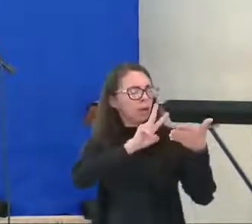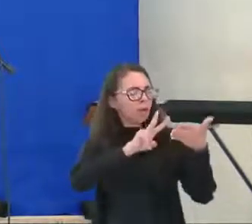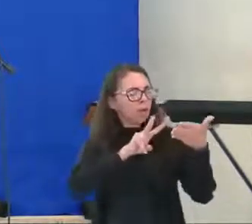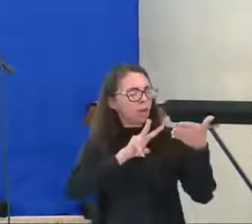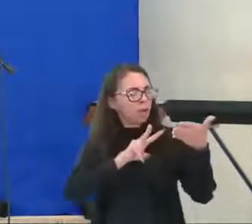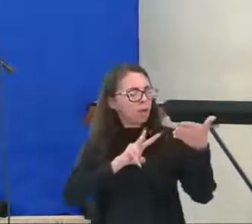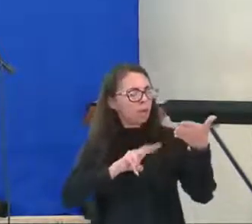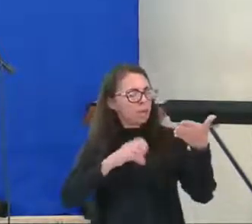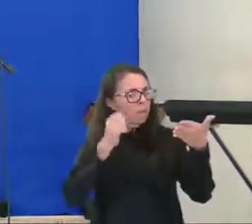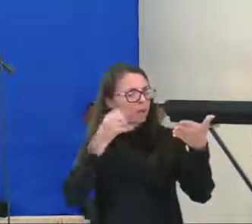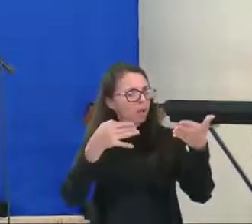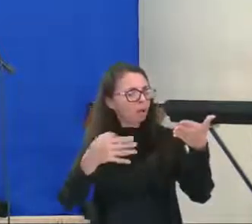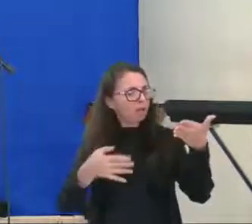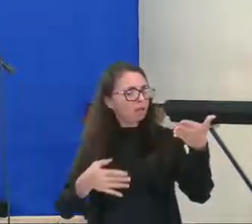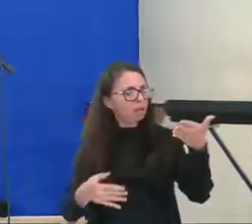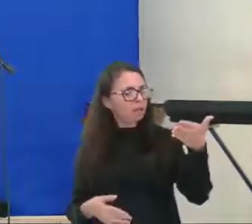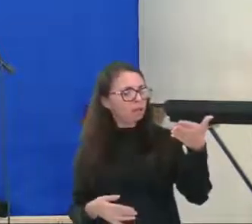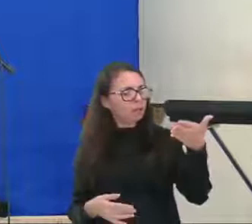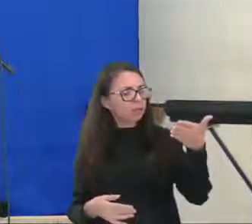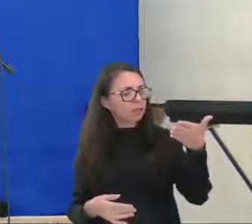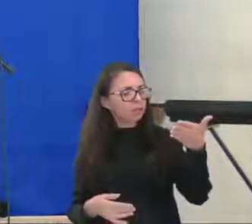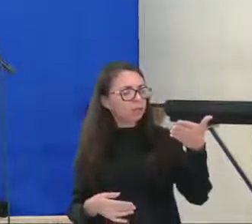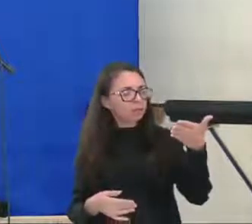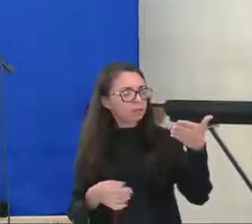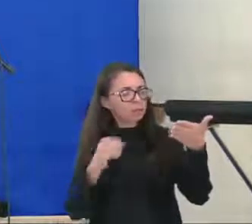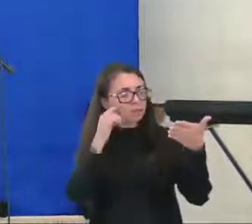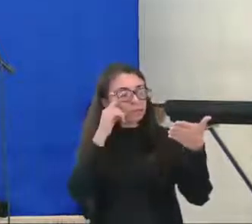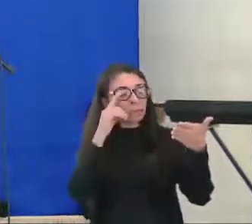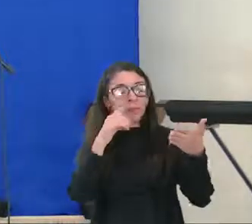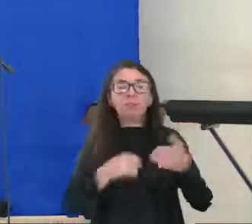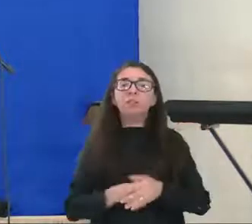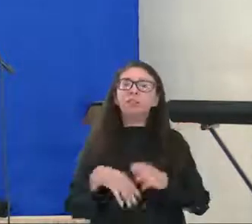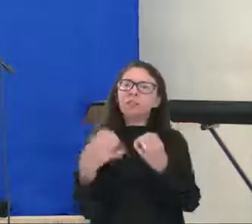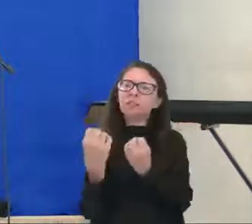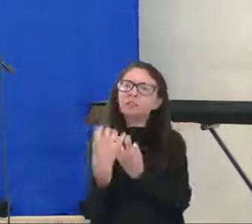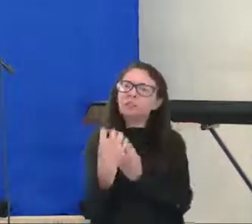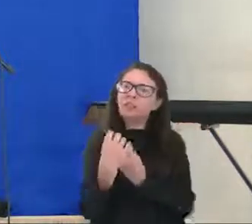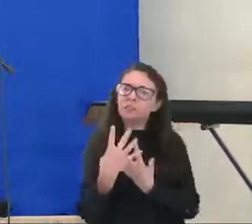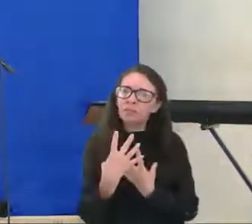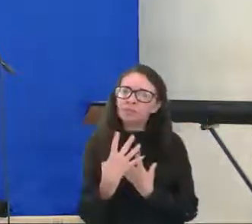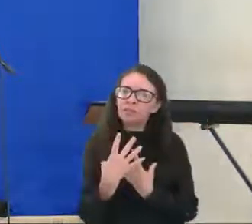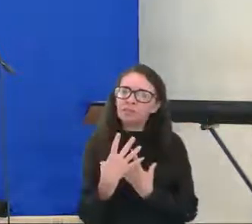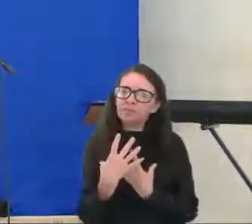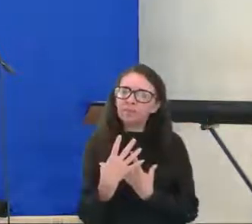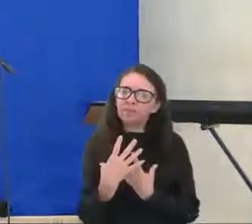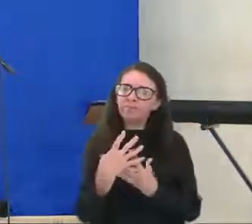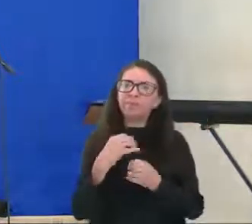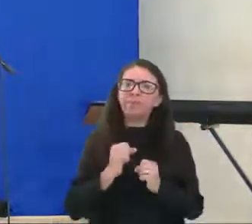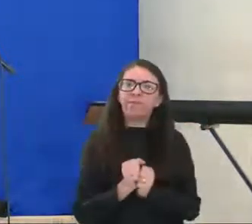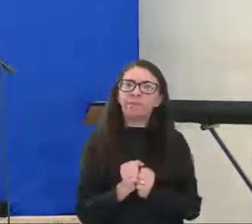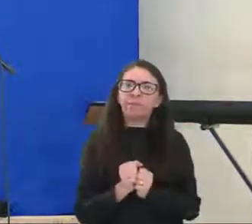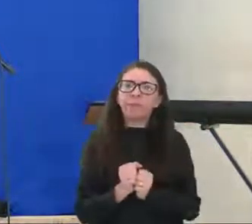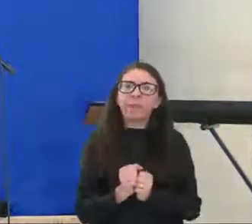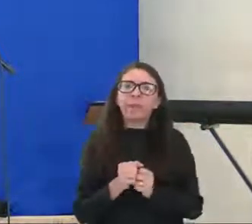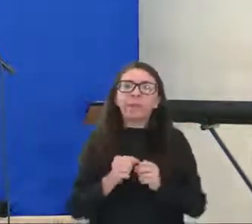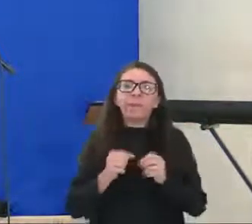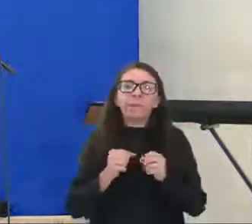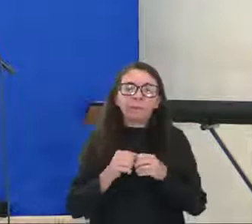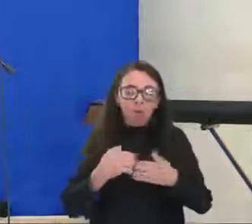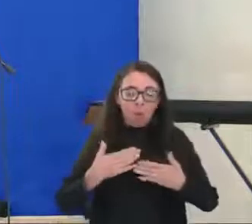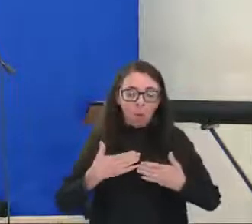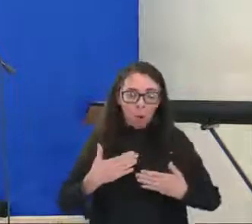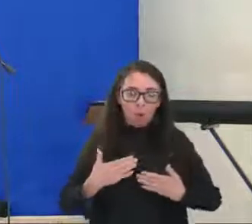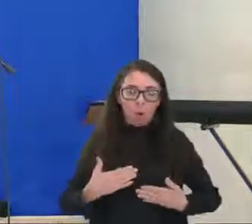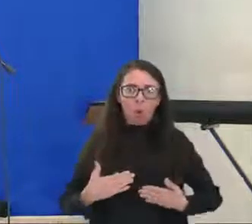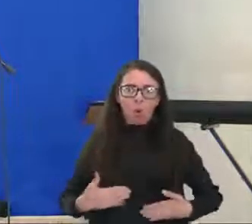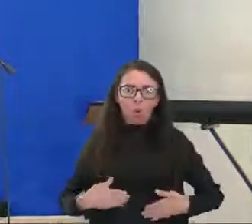Então, o corpo deve estar sempre unido e não dividido. O corpo de Cristo deve estar